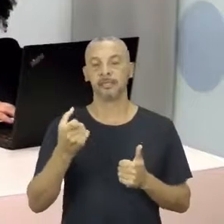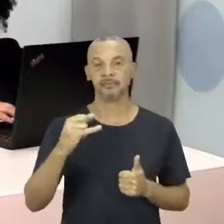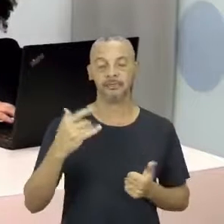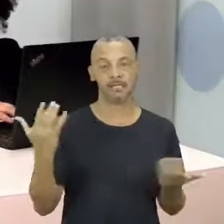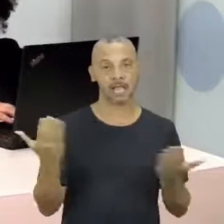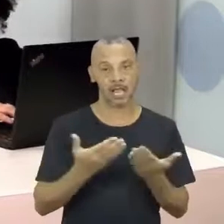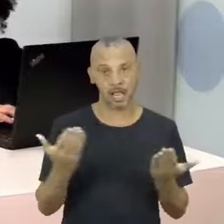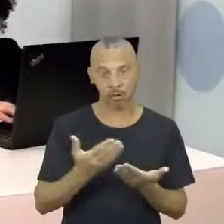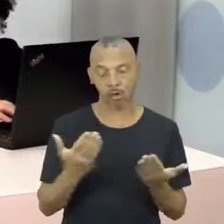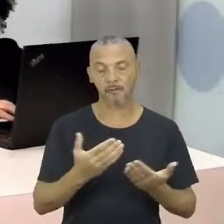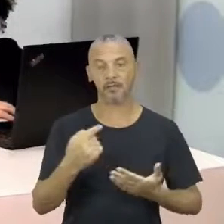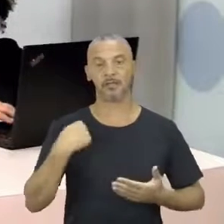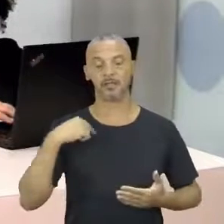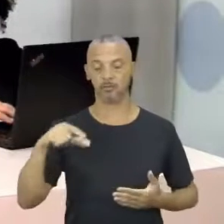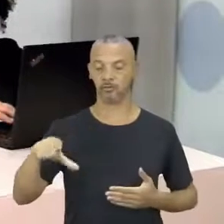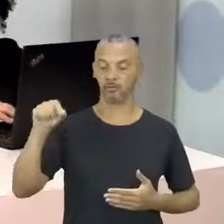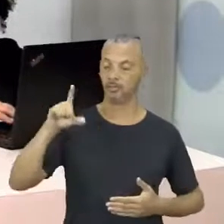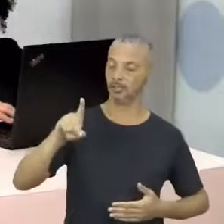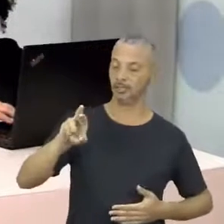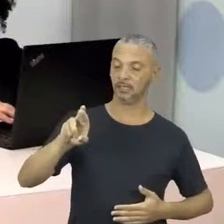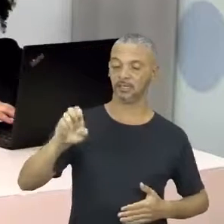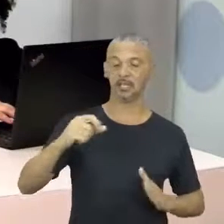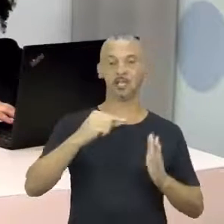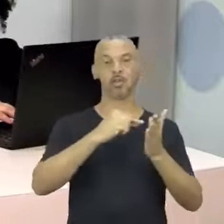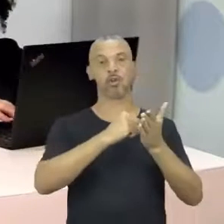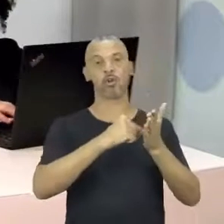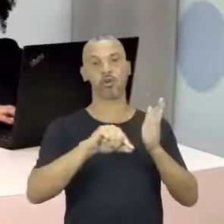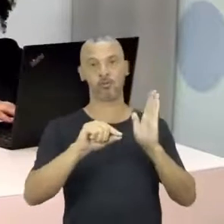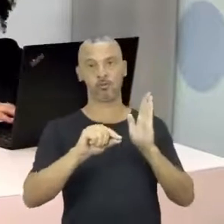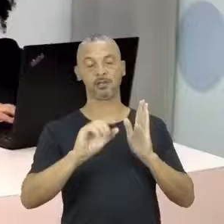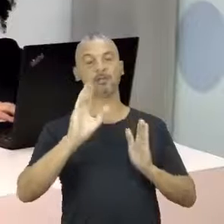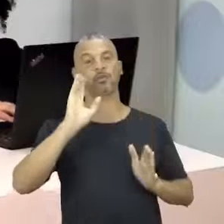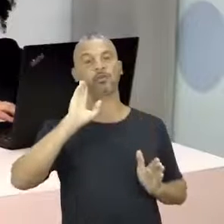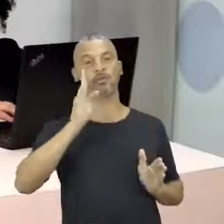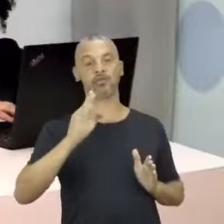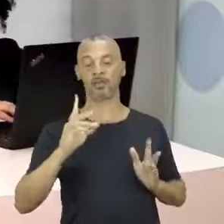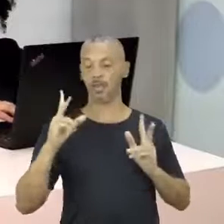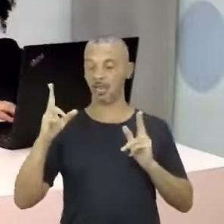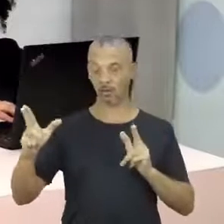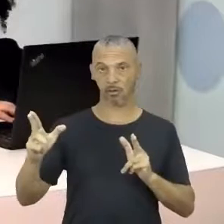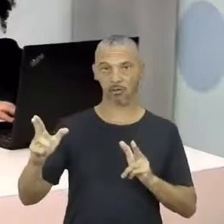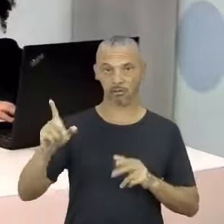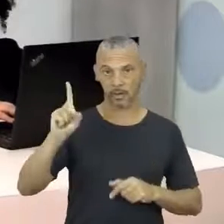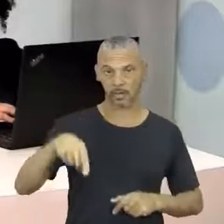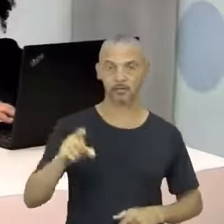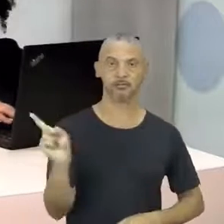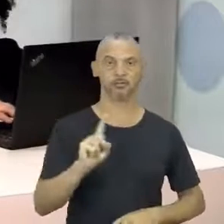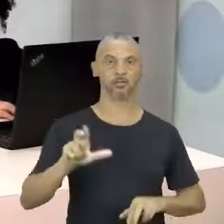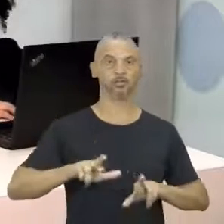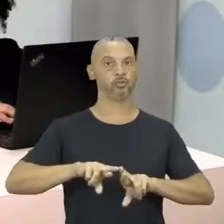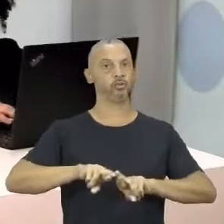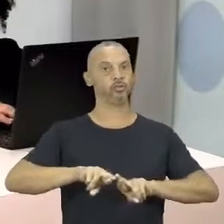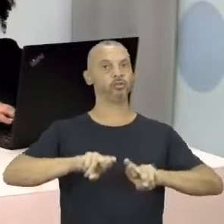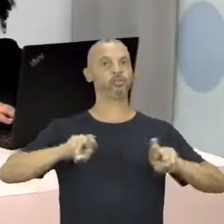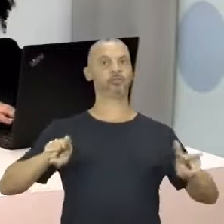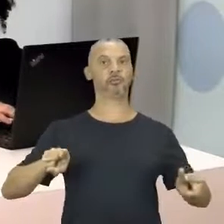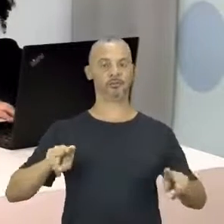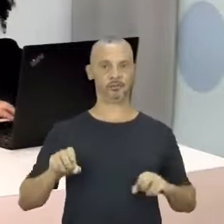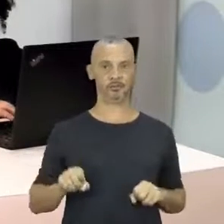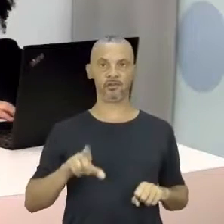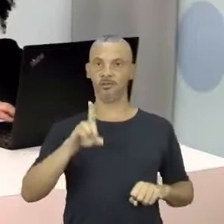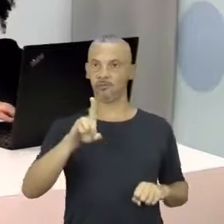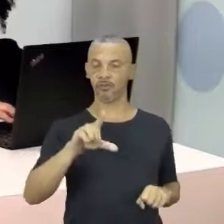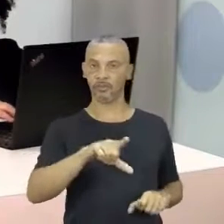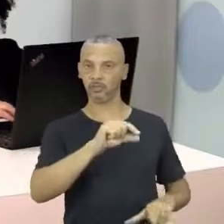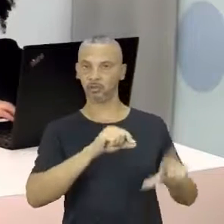agora uma diretoria para contrato, já é a mesma diretoria do cargo? Não, não. Essa diretoria que você vai